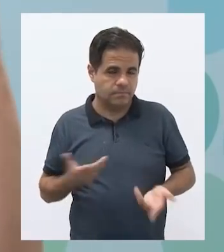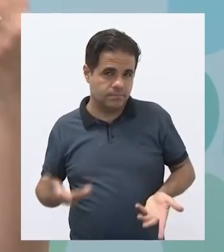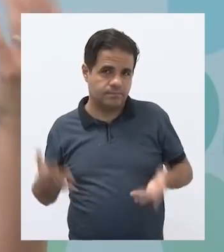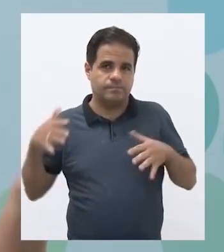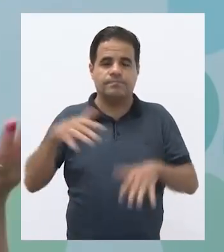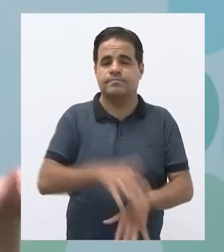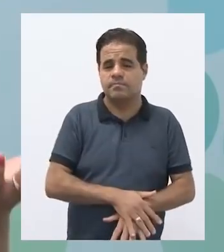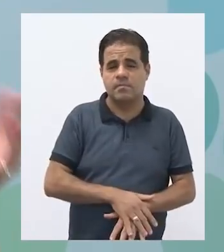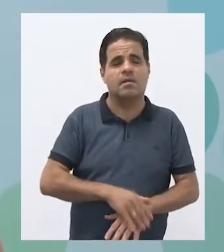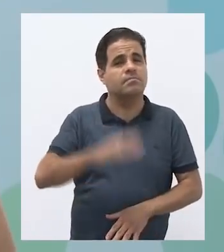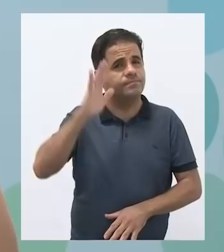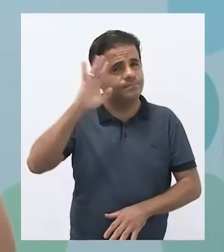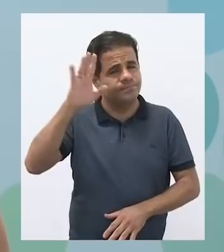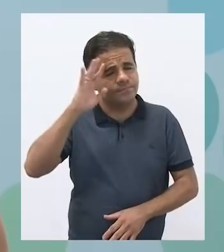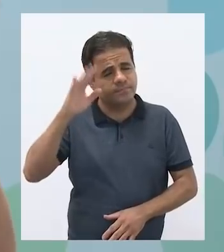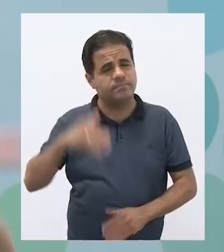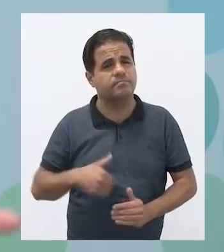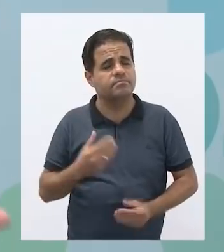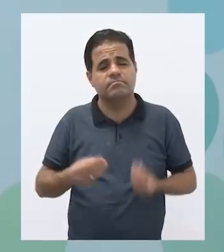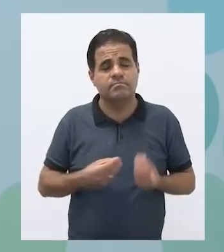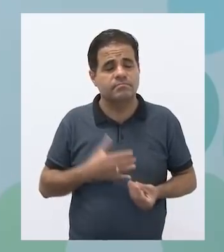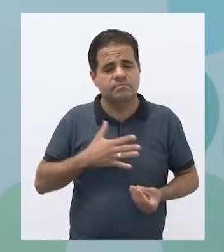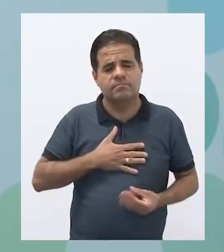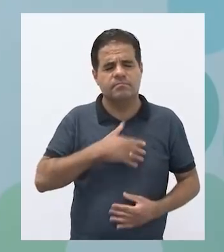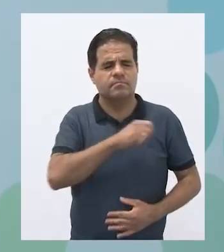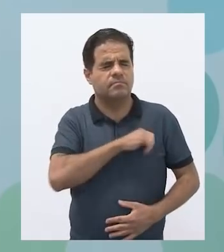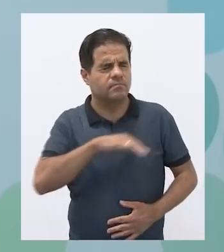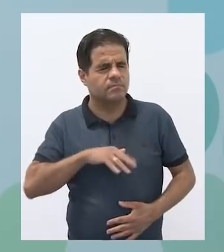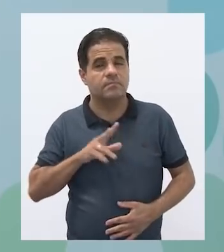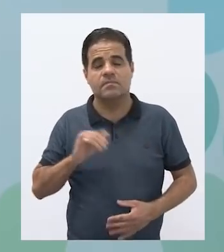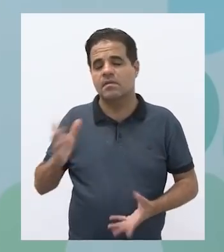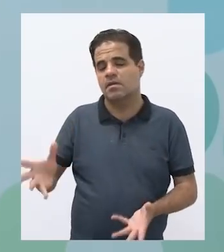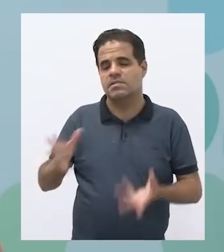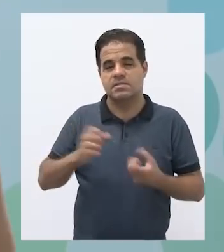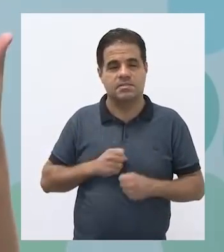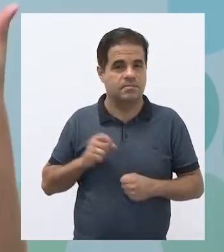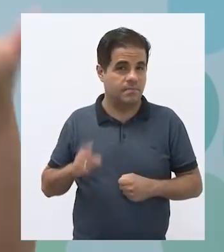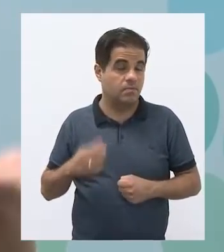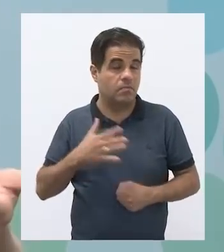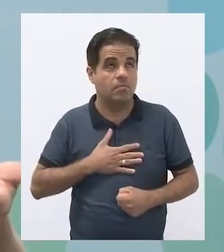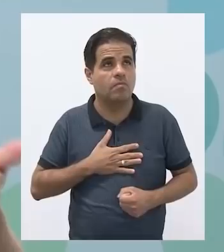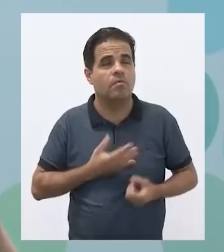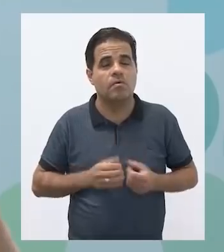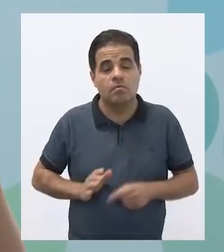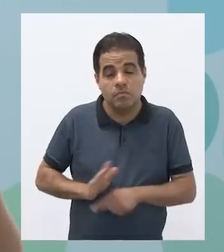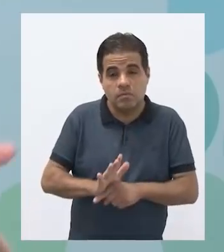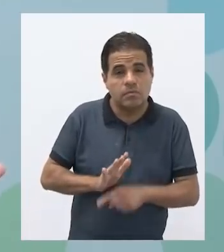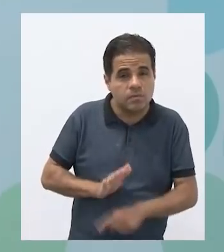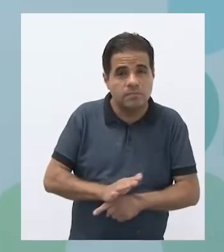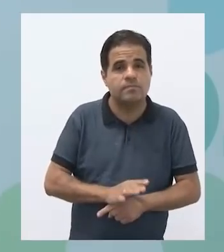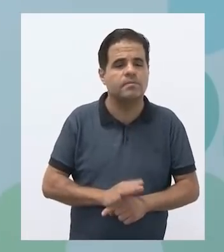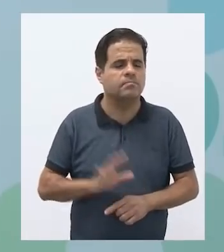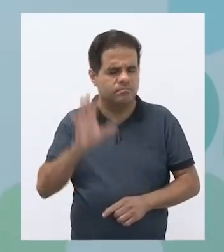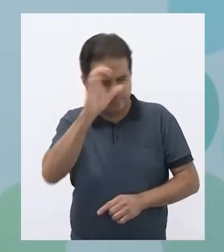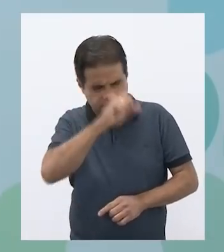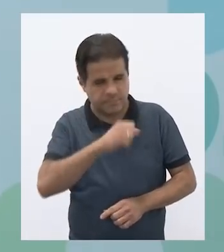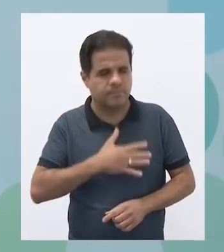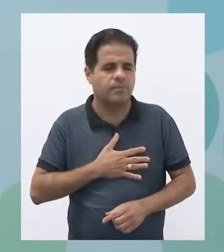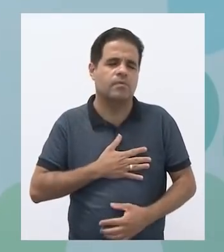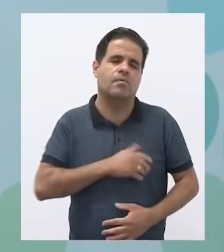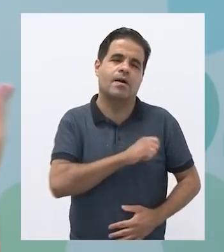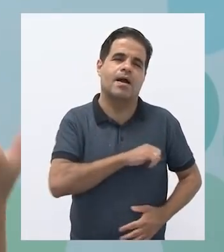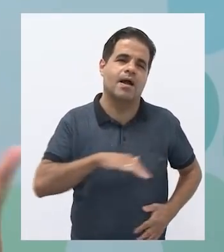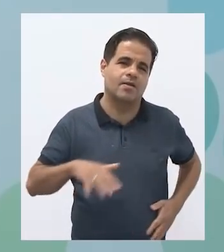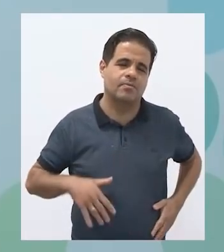agregando e pensando em como meu aluno vai receber isso, né? E como eu vou contribuir aí no aprendizado do meu aluno,